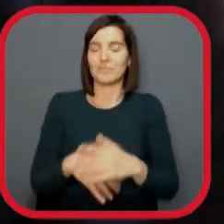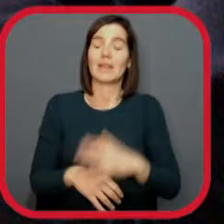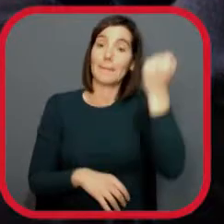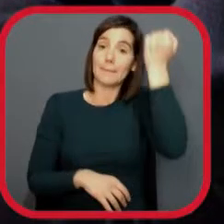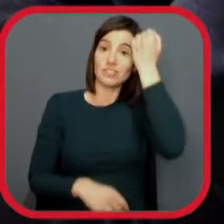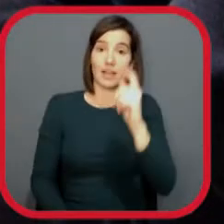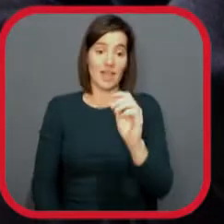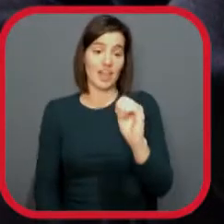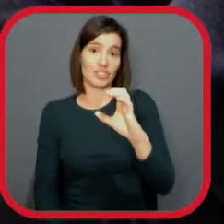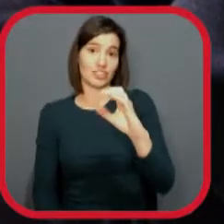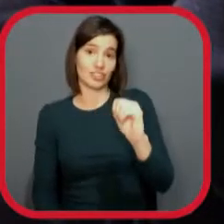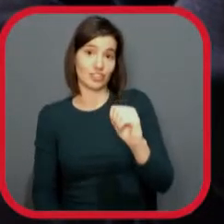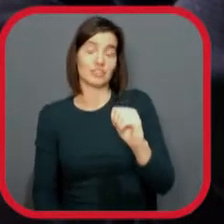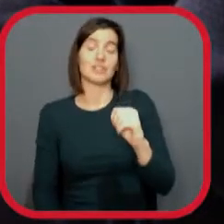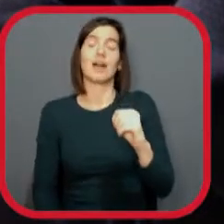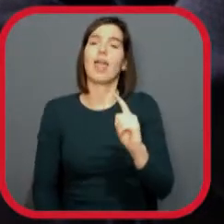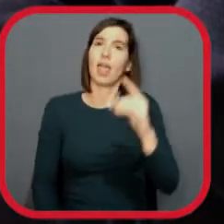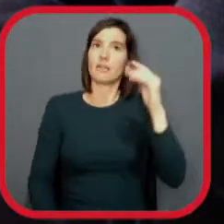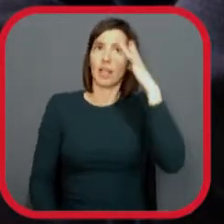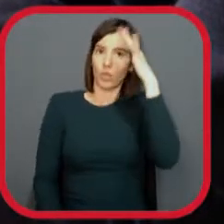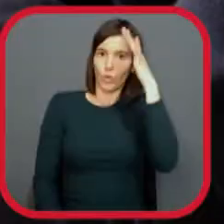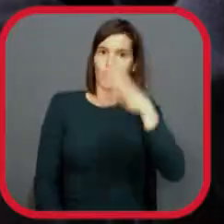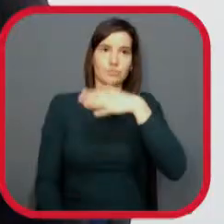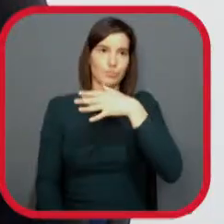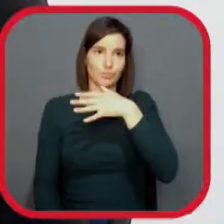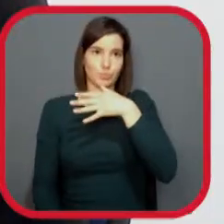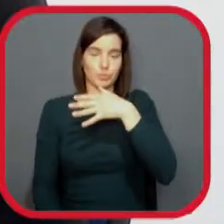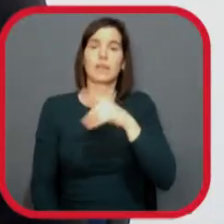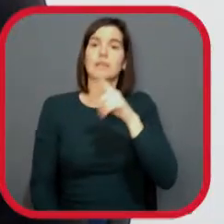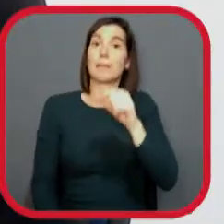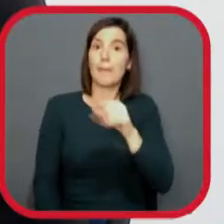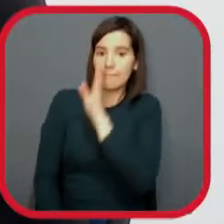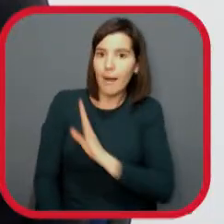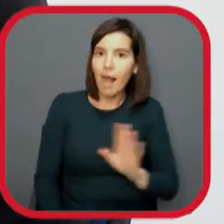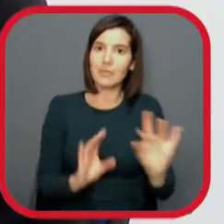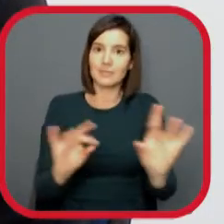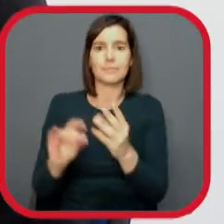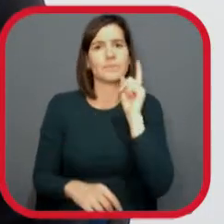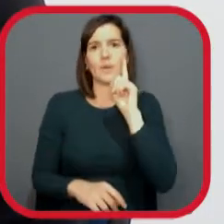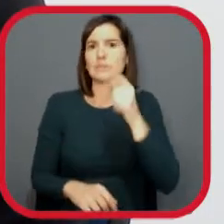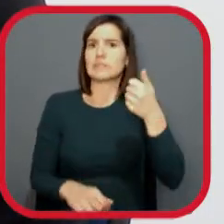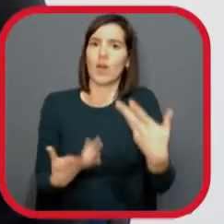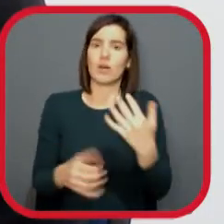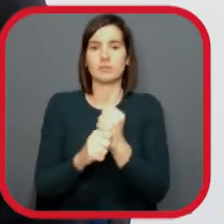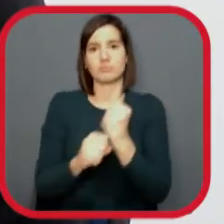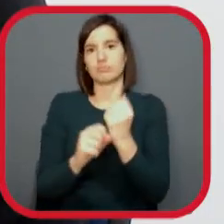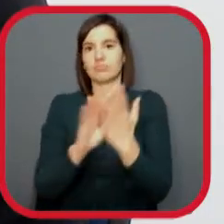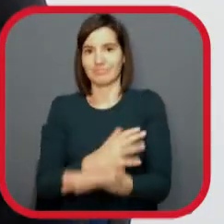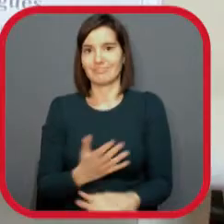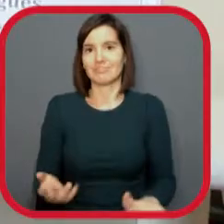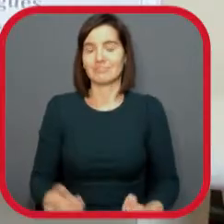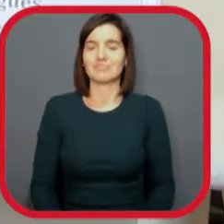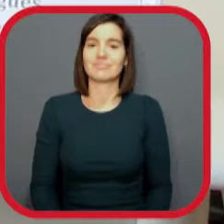mestrados NESCs não só são teóricos como são práticos e isso é bastante importante para hoje em dia no mercado